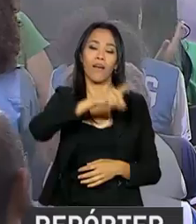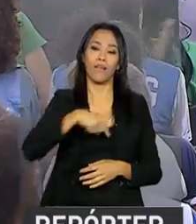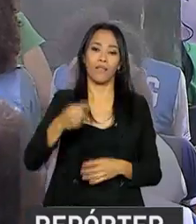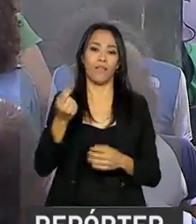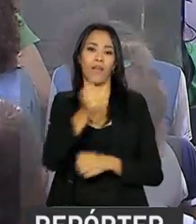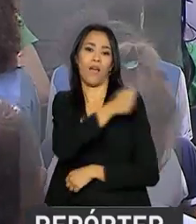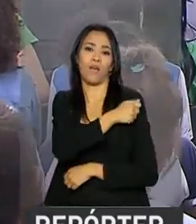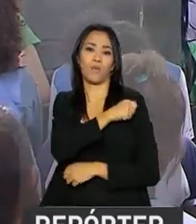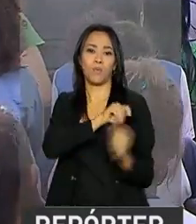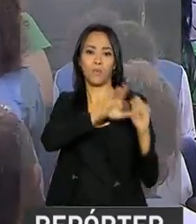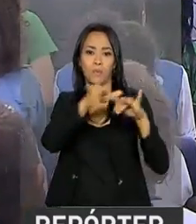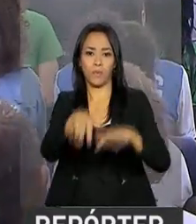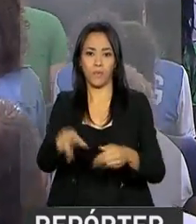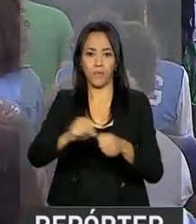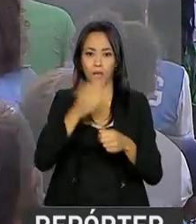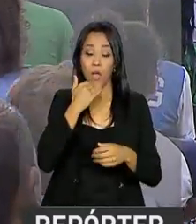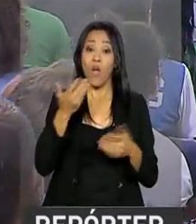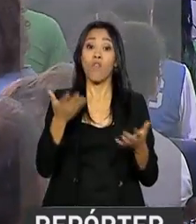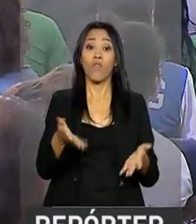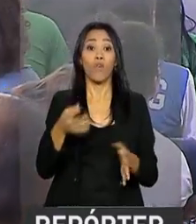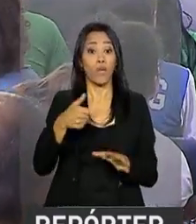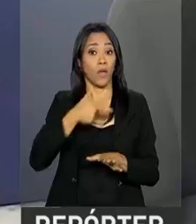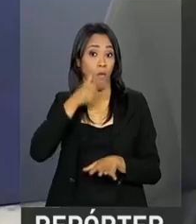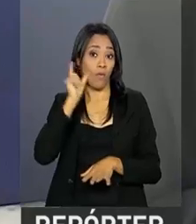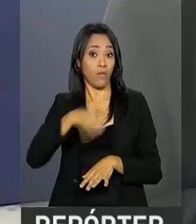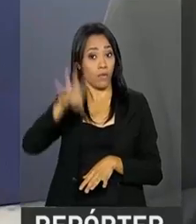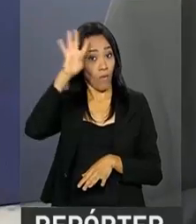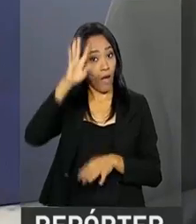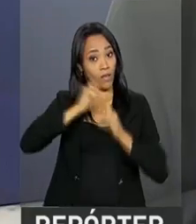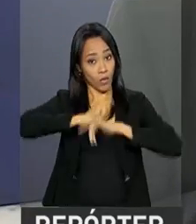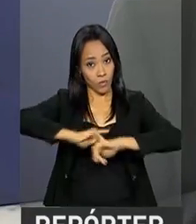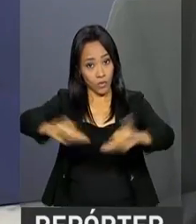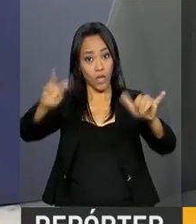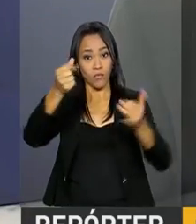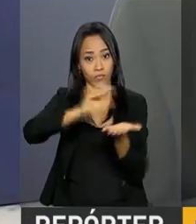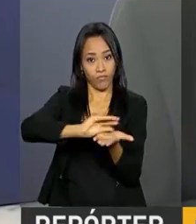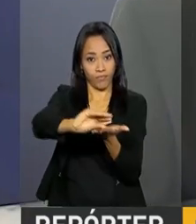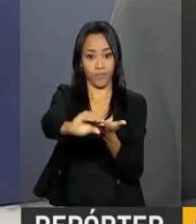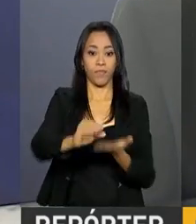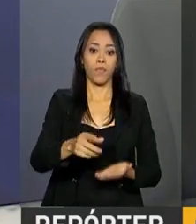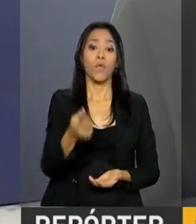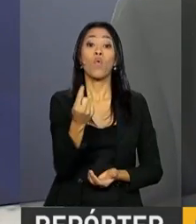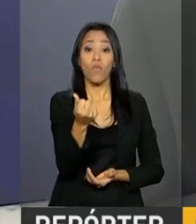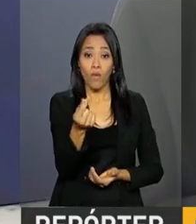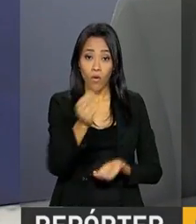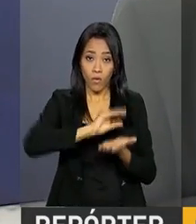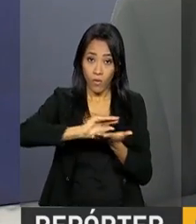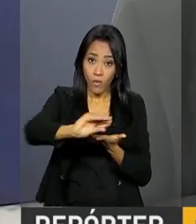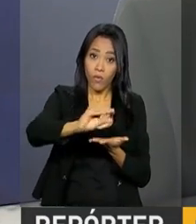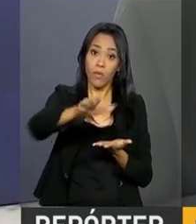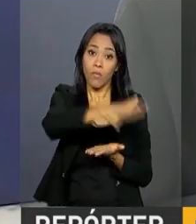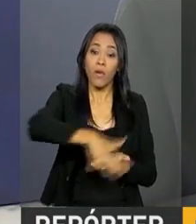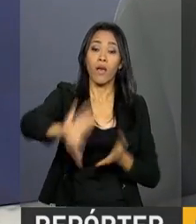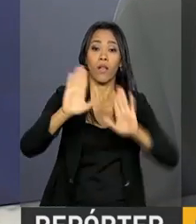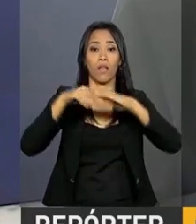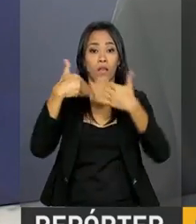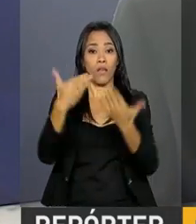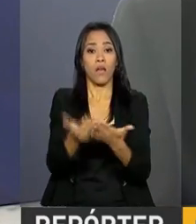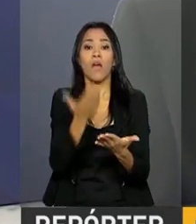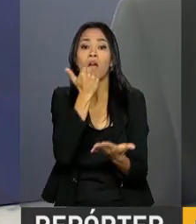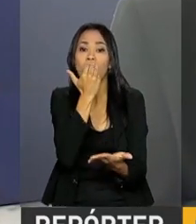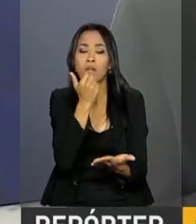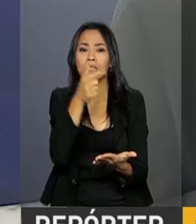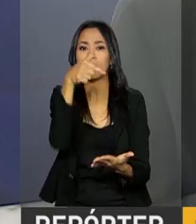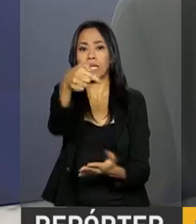escola o anúncio foi feito nesta quarta-feira o valor repassado pelo Governo Federal para a merenda escolar estava aá